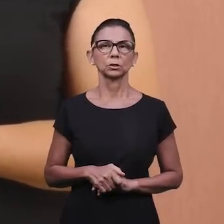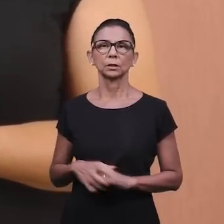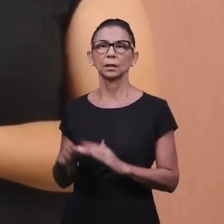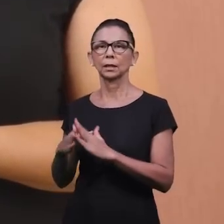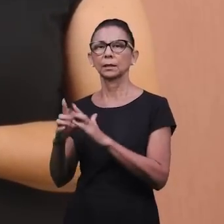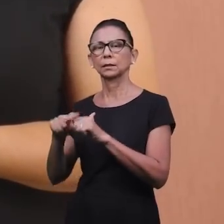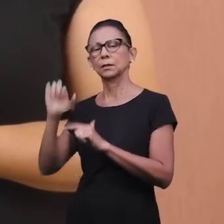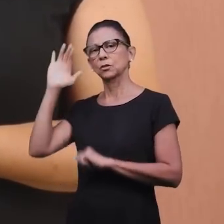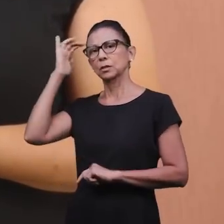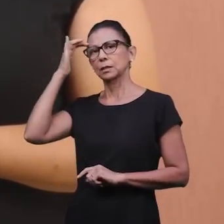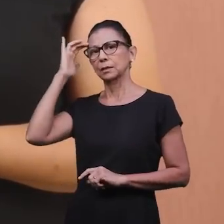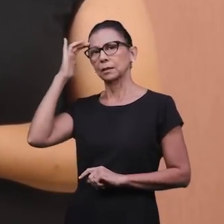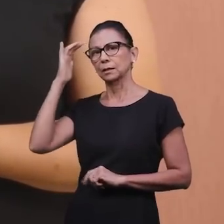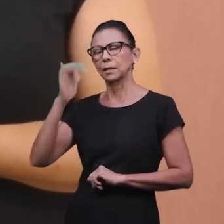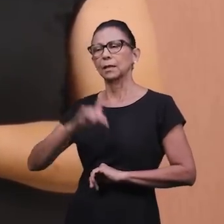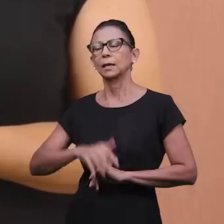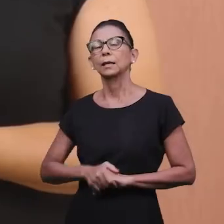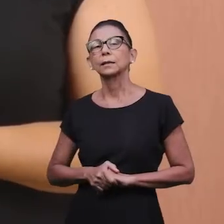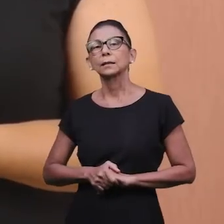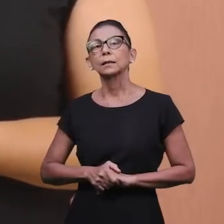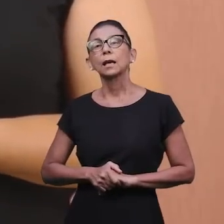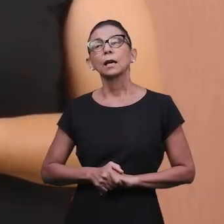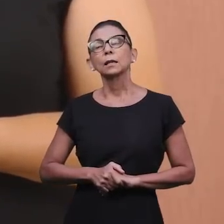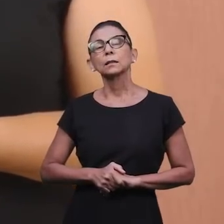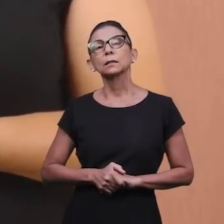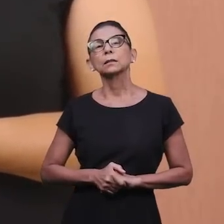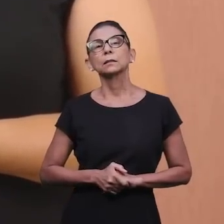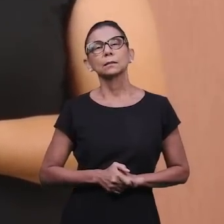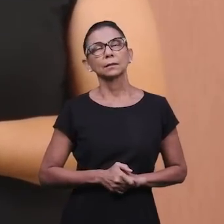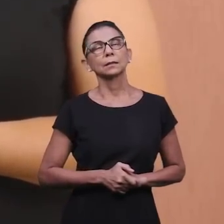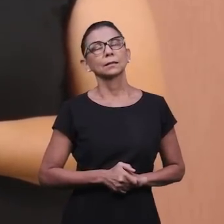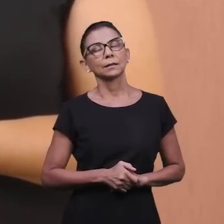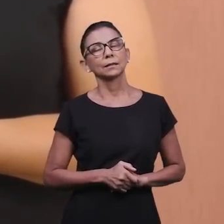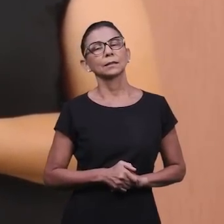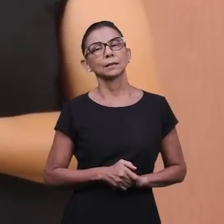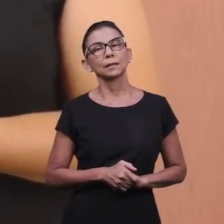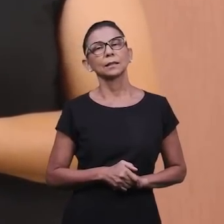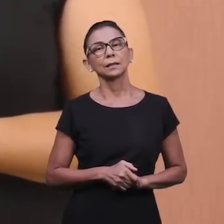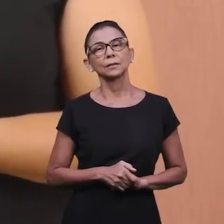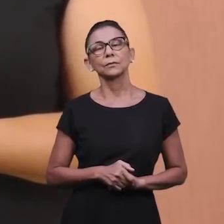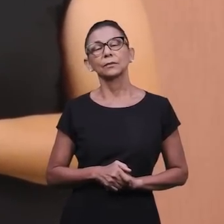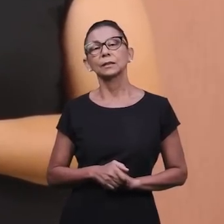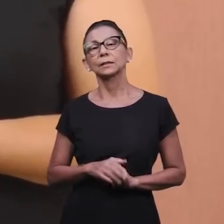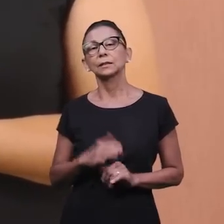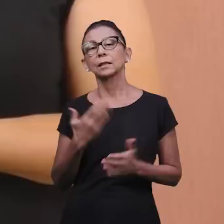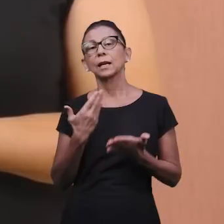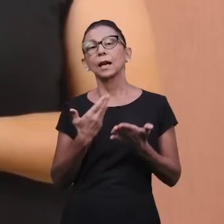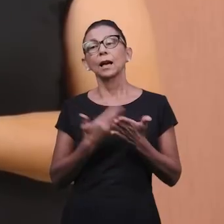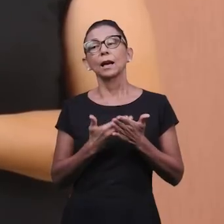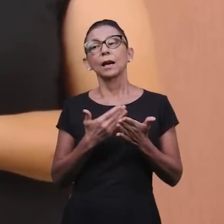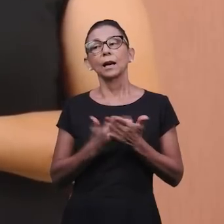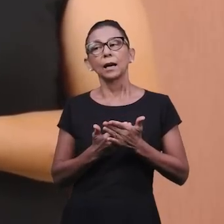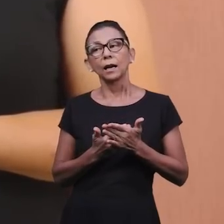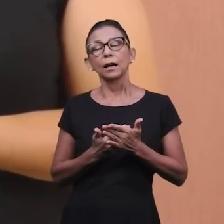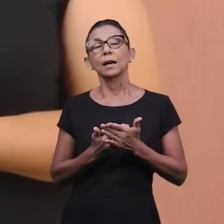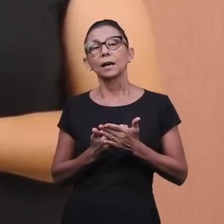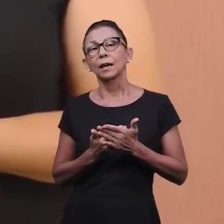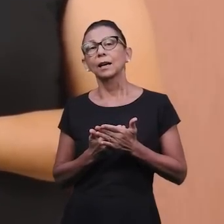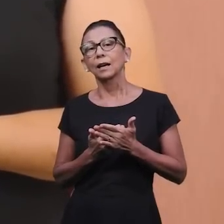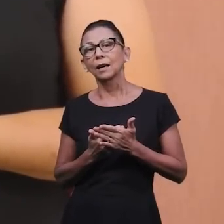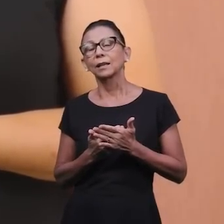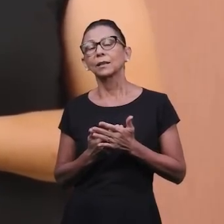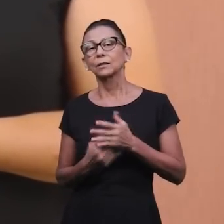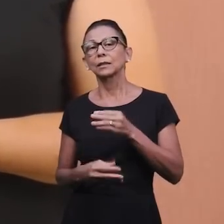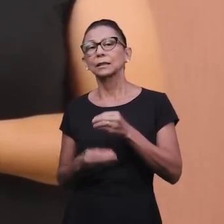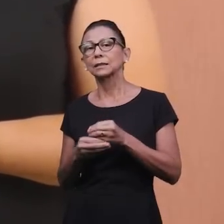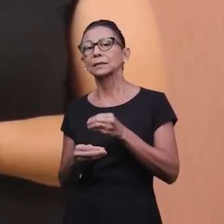que o surdo ele vai ter que ter uma aula a mais. Eu preciso ensinar para o surdo a história bíblica. Sim.